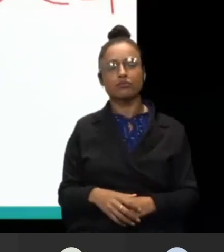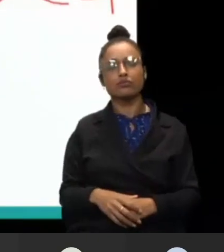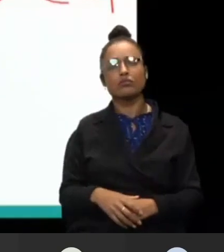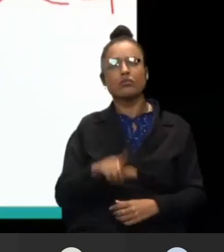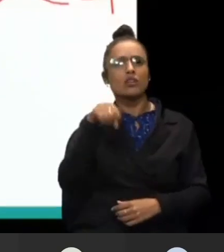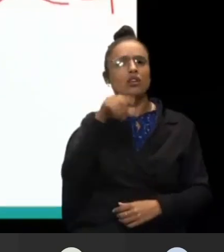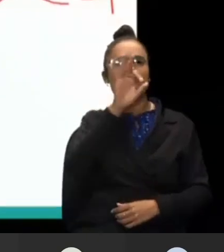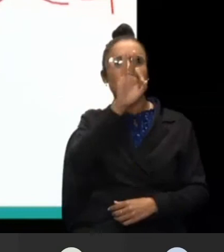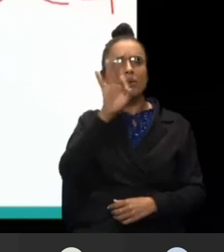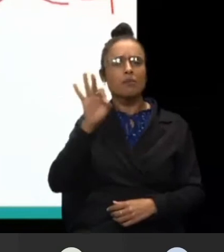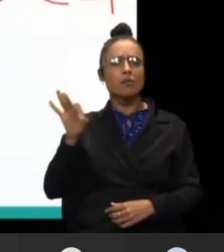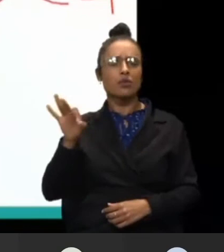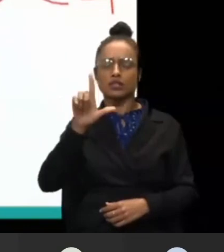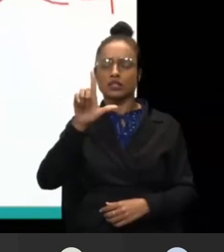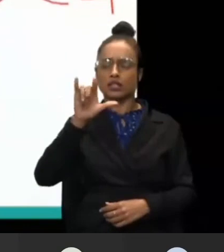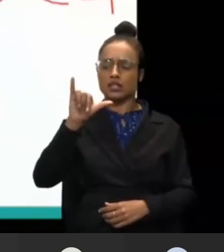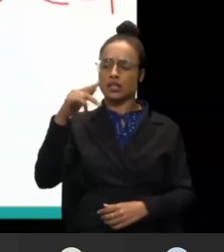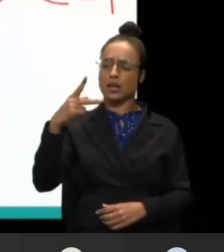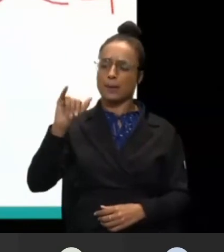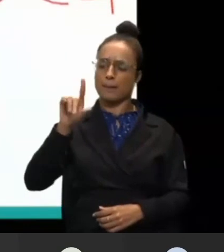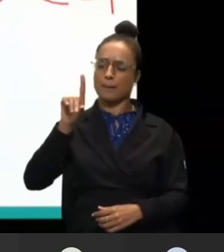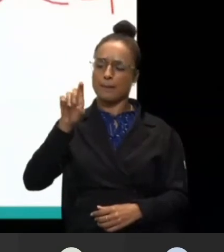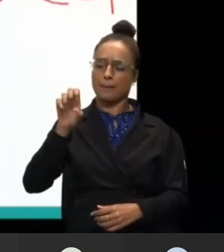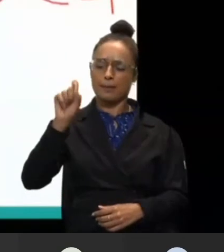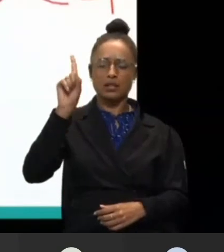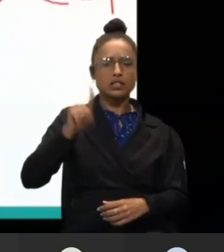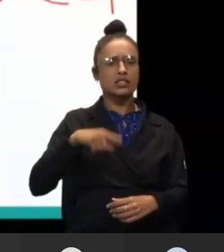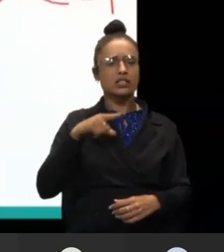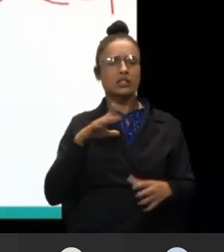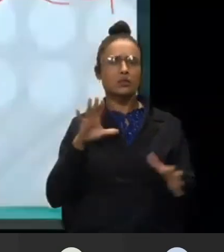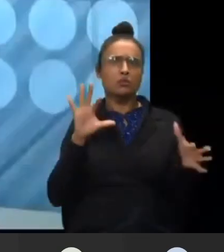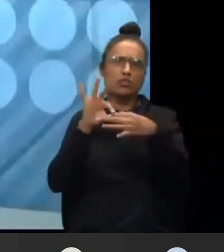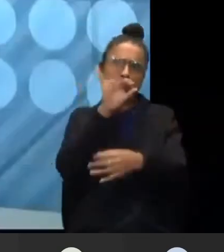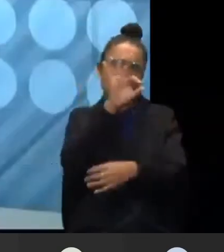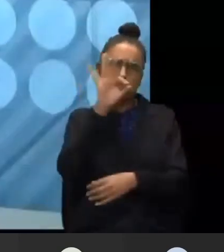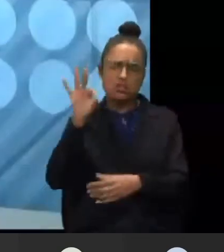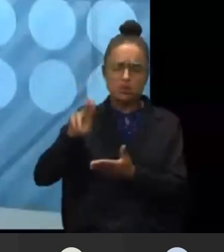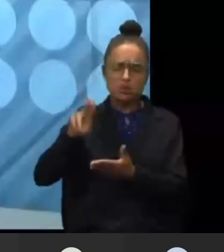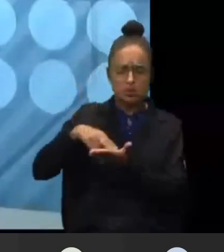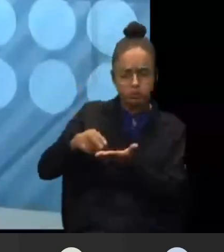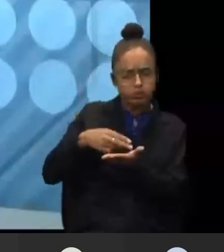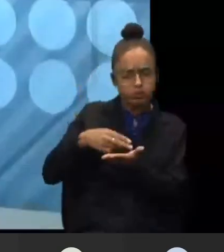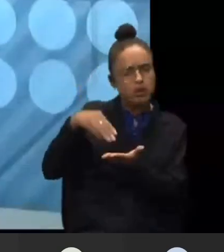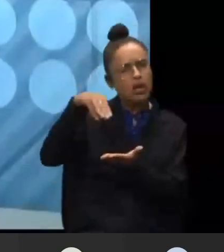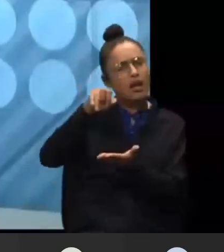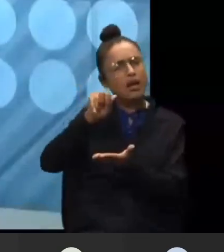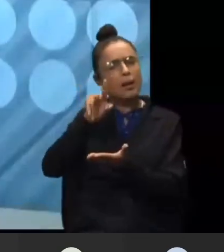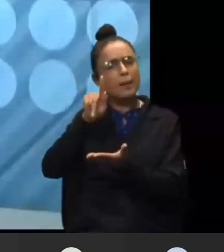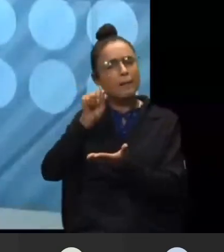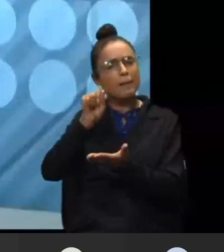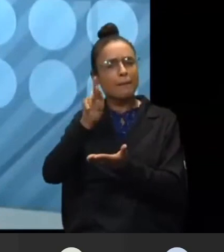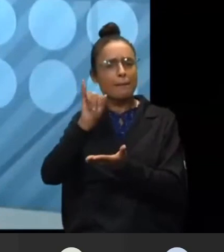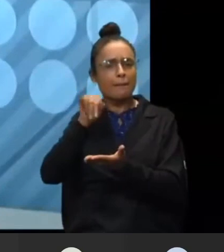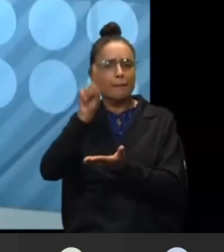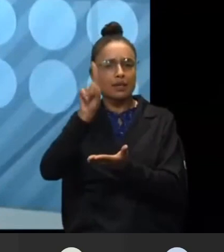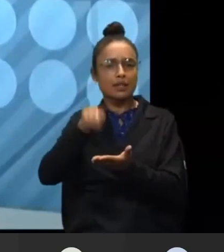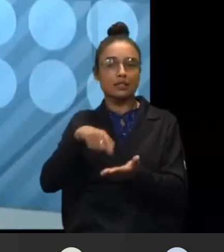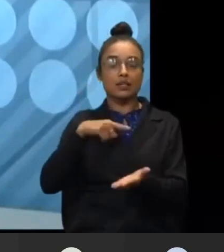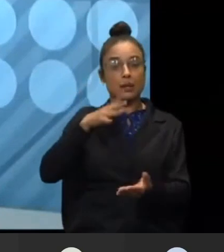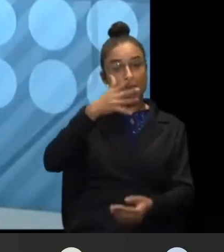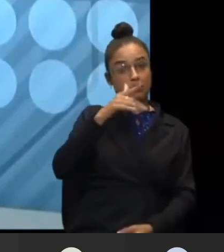Então, a porcentagem de lipídios, o teor de lipídios da margarina, gera em torno de 75%. Então, essa é